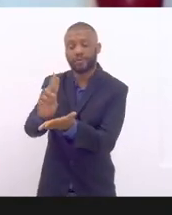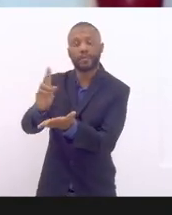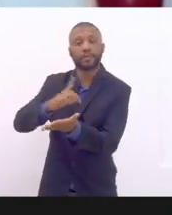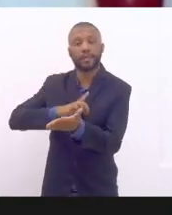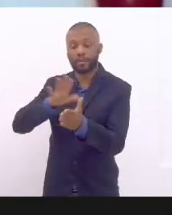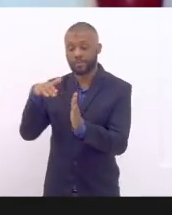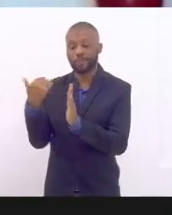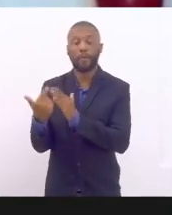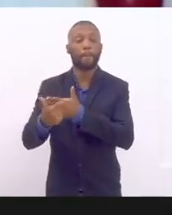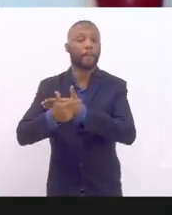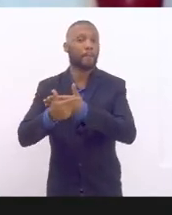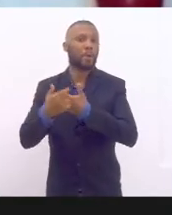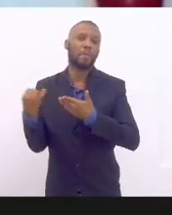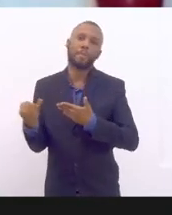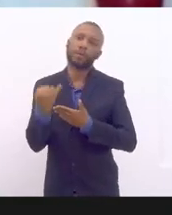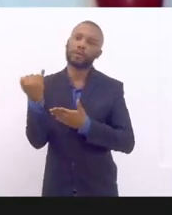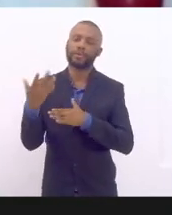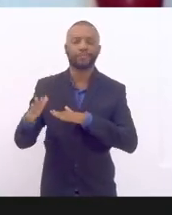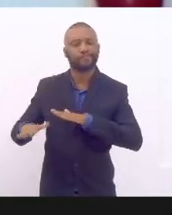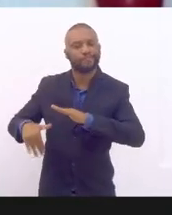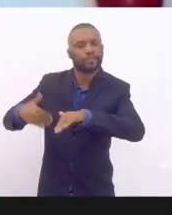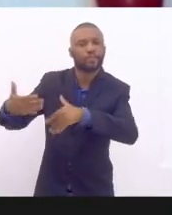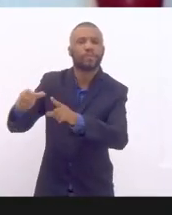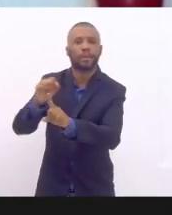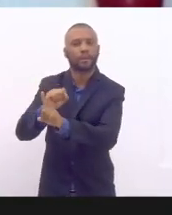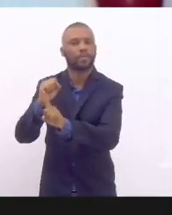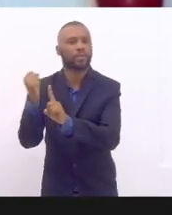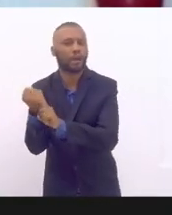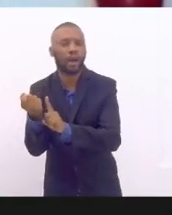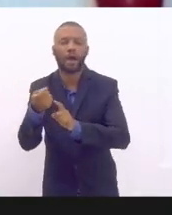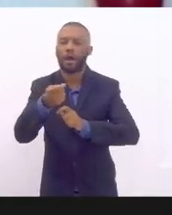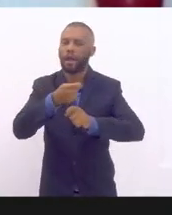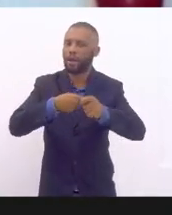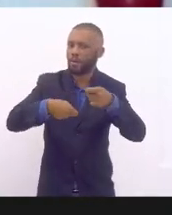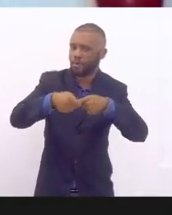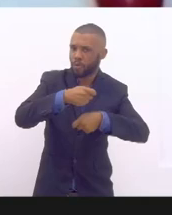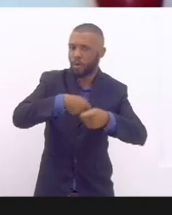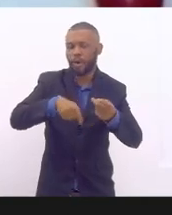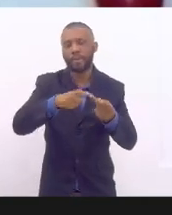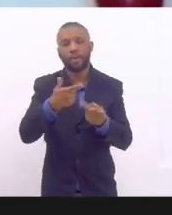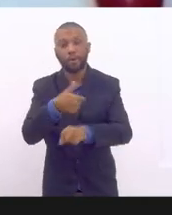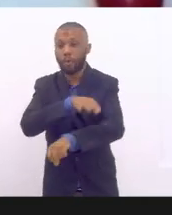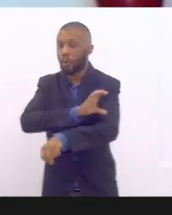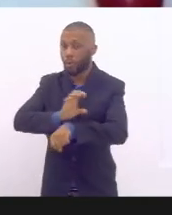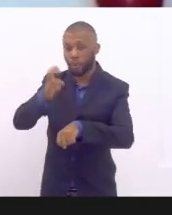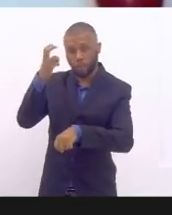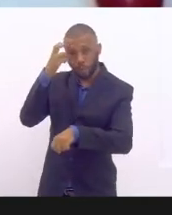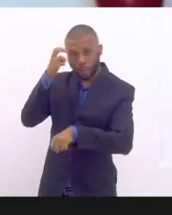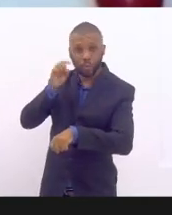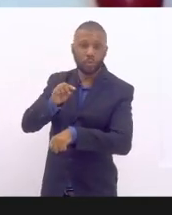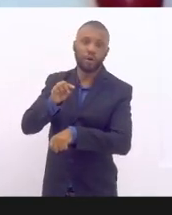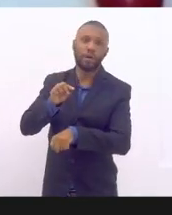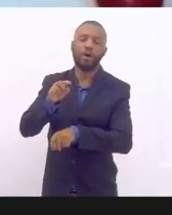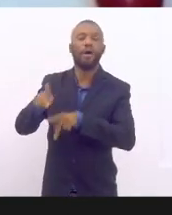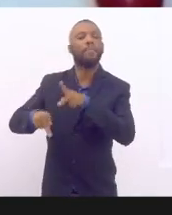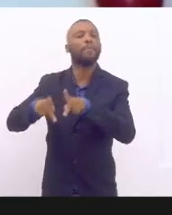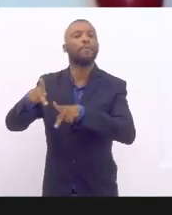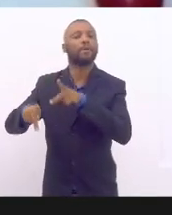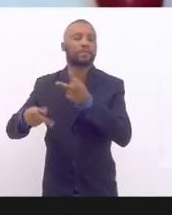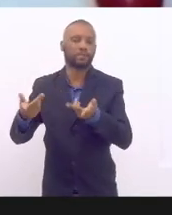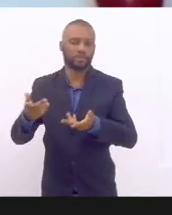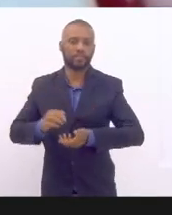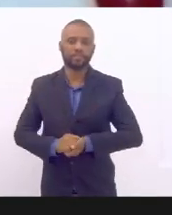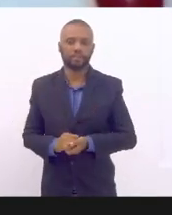papel fundamental no Desenvolvimento Social econômico cultural da nossa população